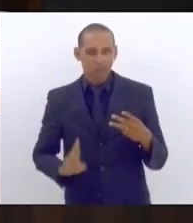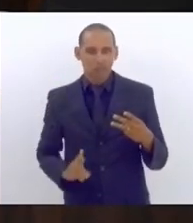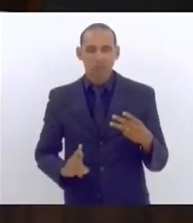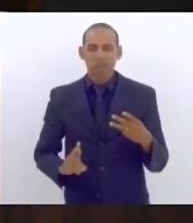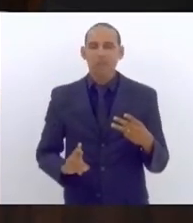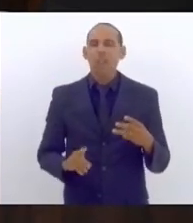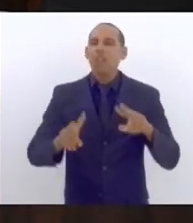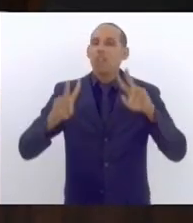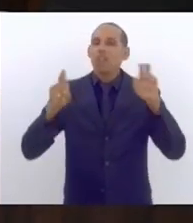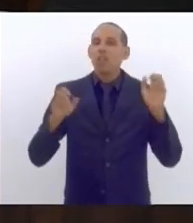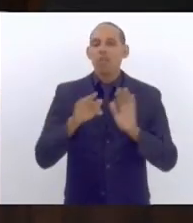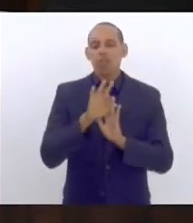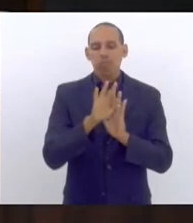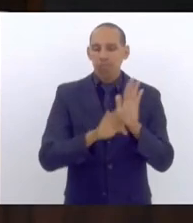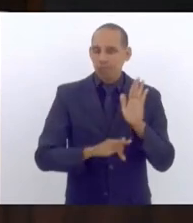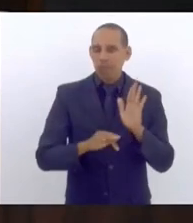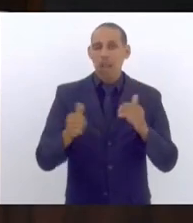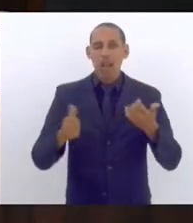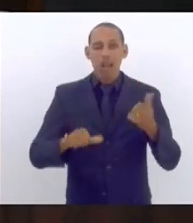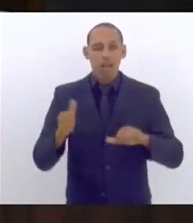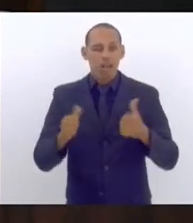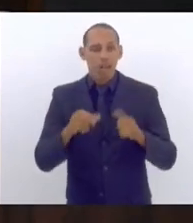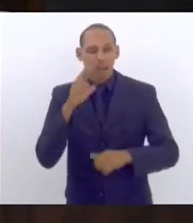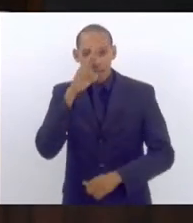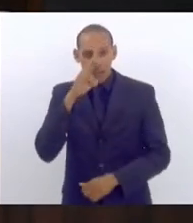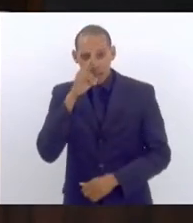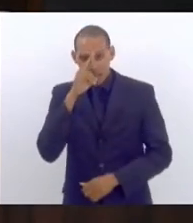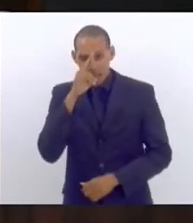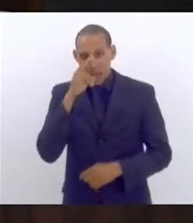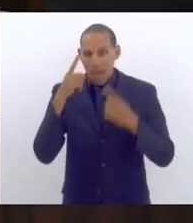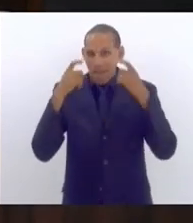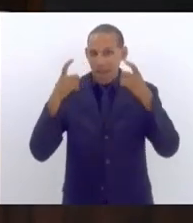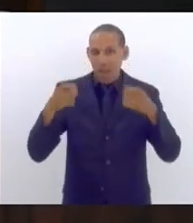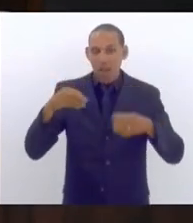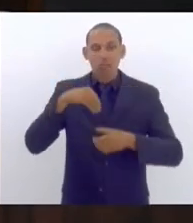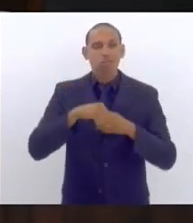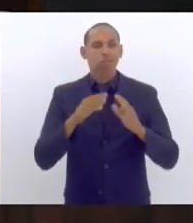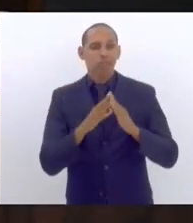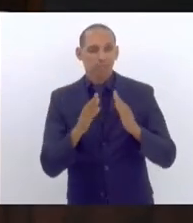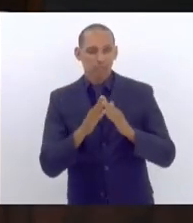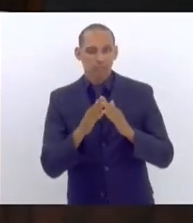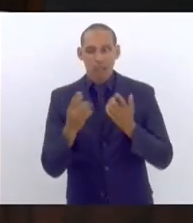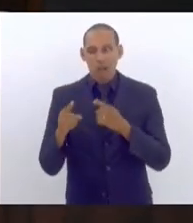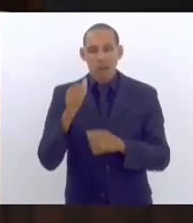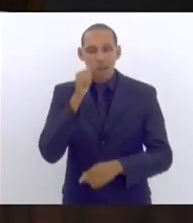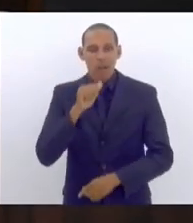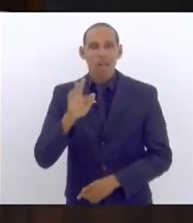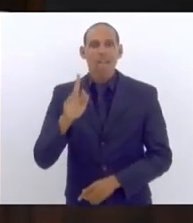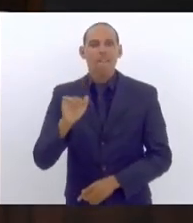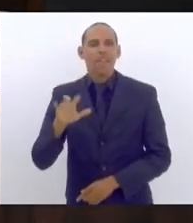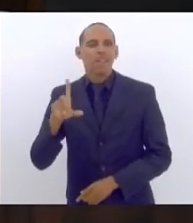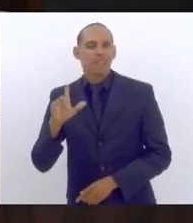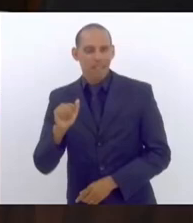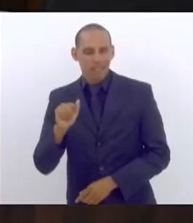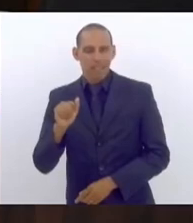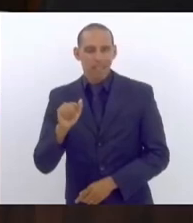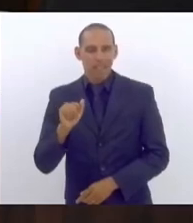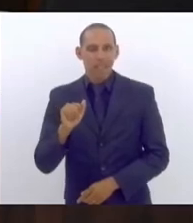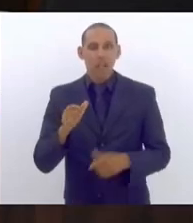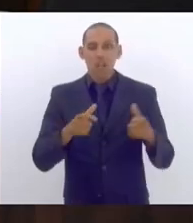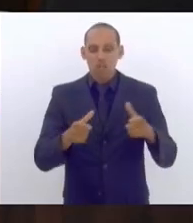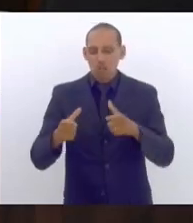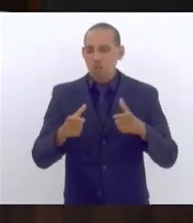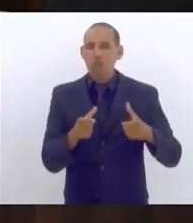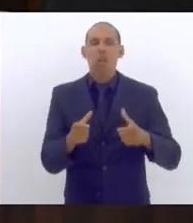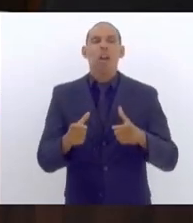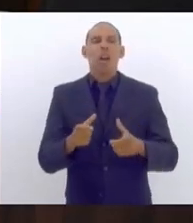formulário de avaliação de risco em violência doméstica familiar contra a mulher, FRIDA, dos serviços públicos